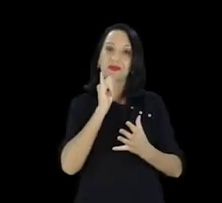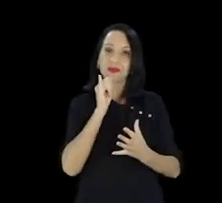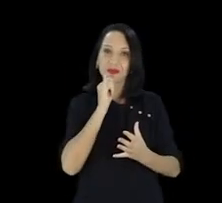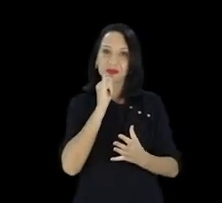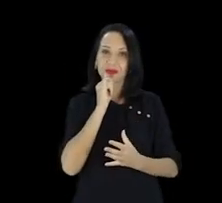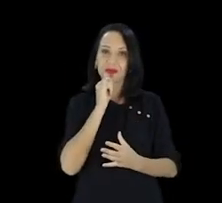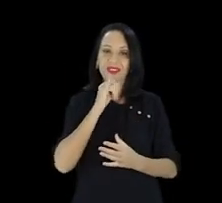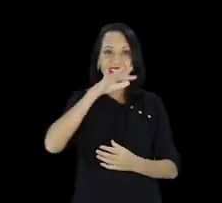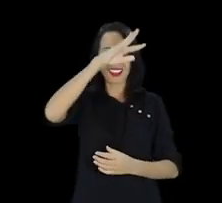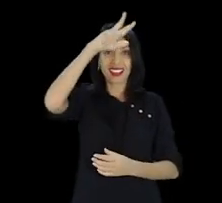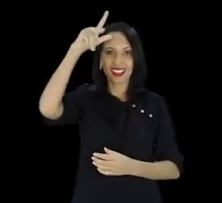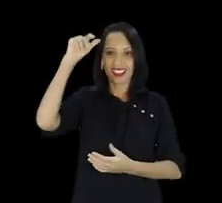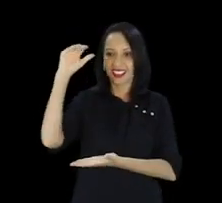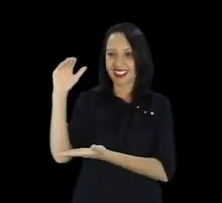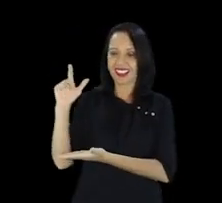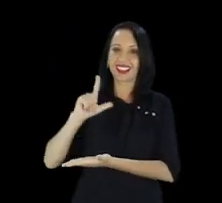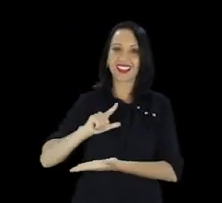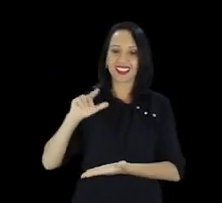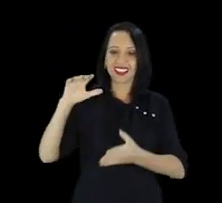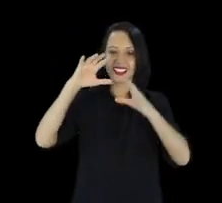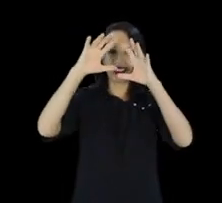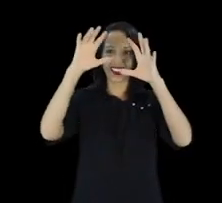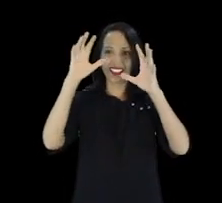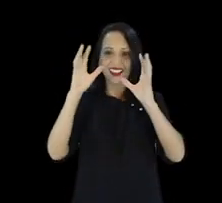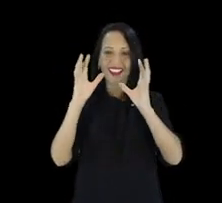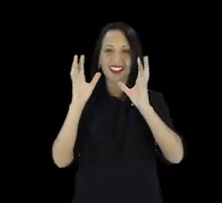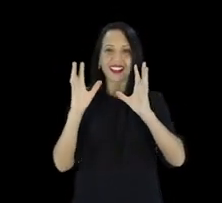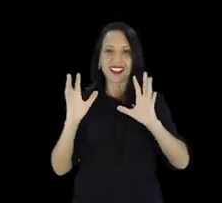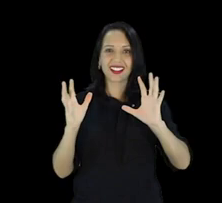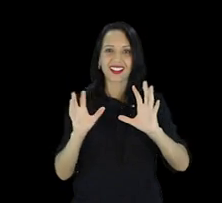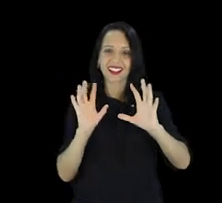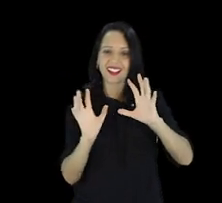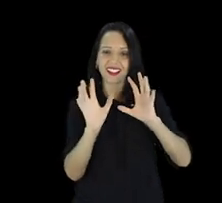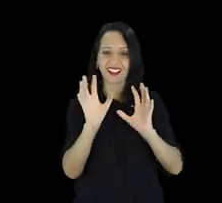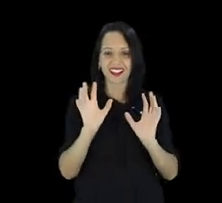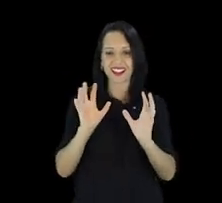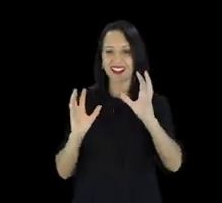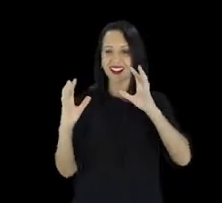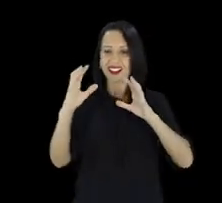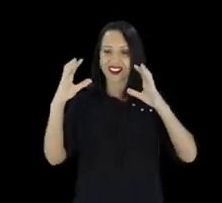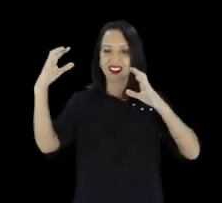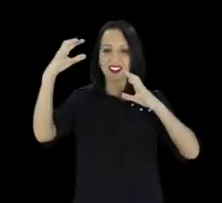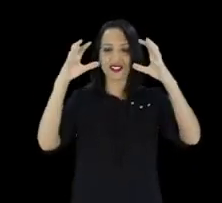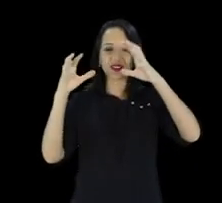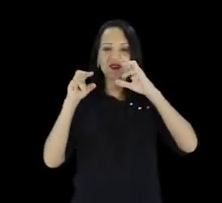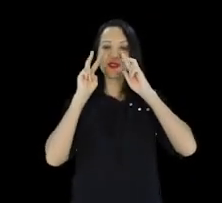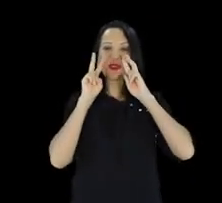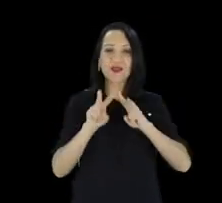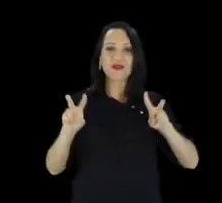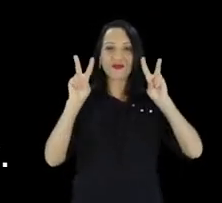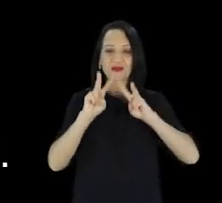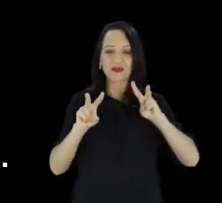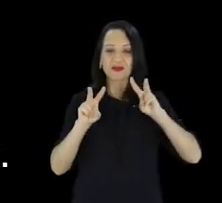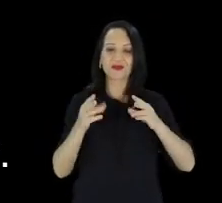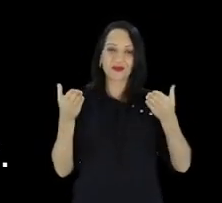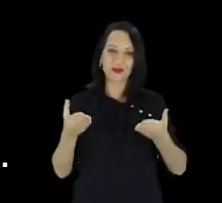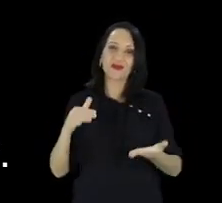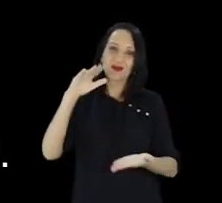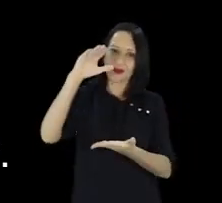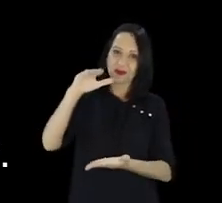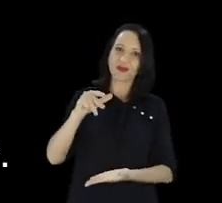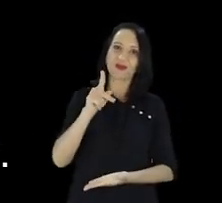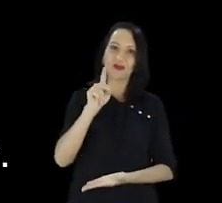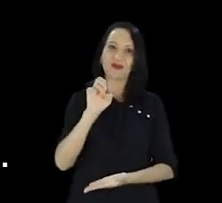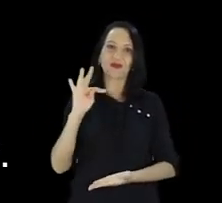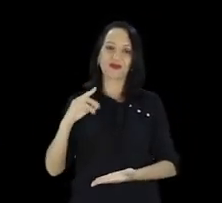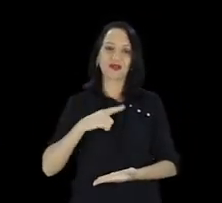entendeu uma base e aí você começa a colocar plastilina em cima aí eu olhei para aquela garrafa e falei gente isso daqui nunca